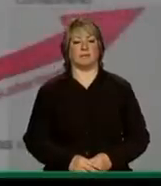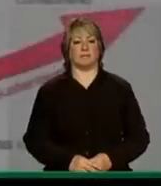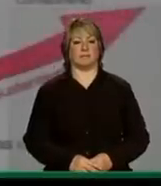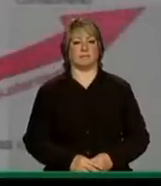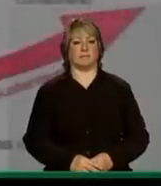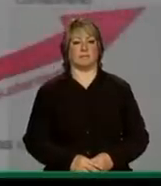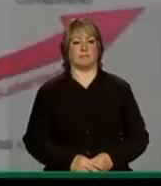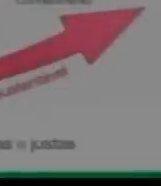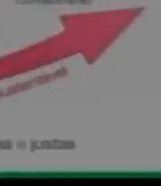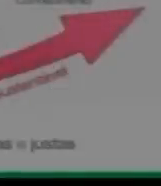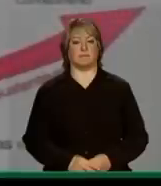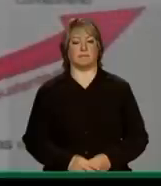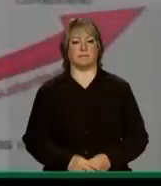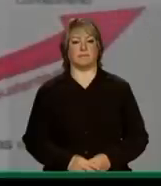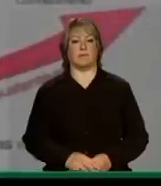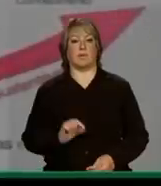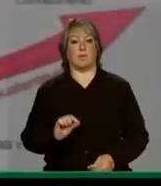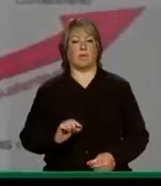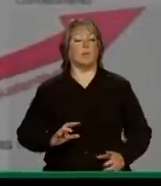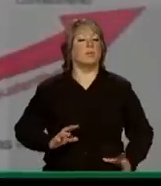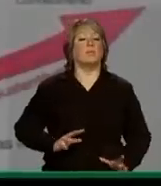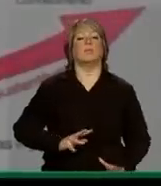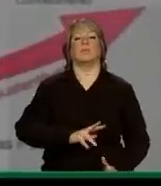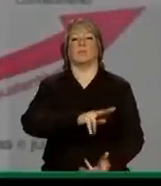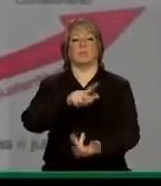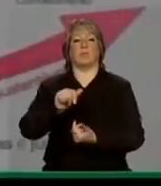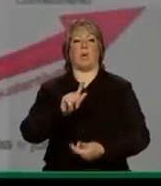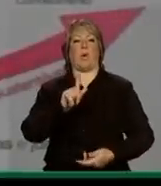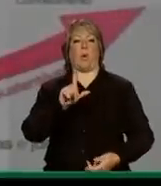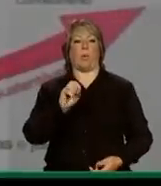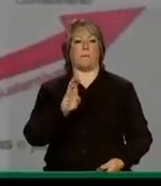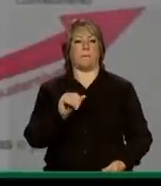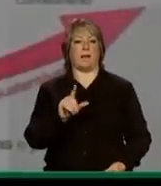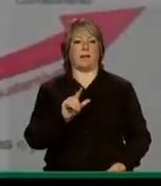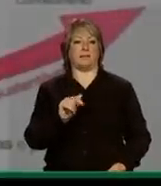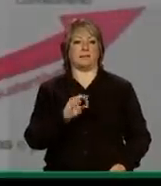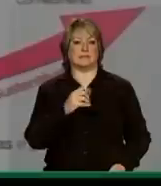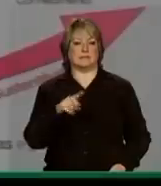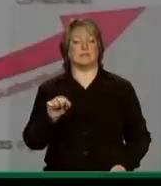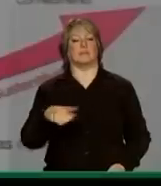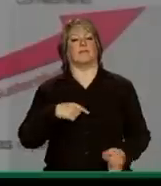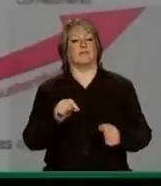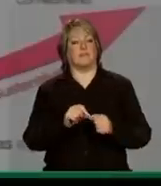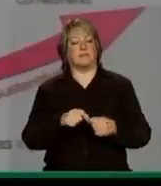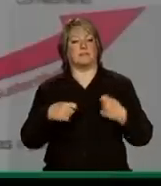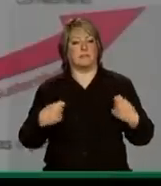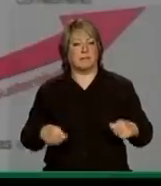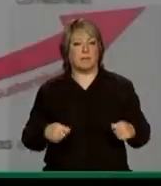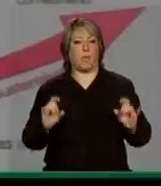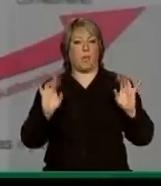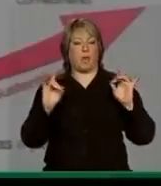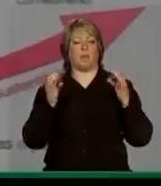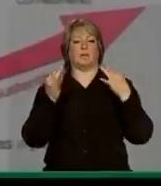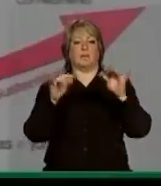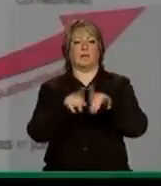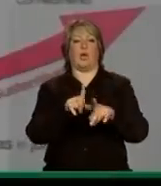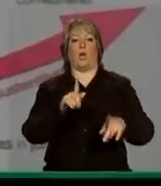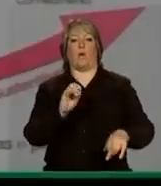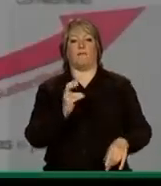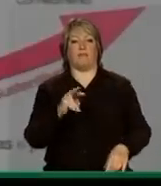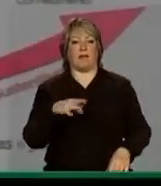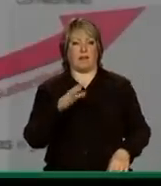é o a globalização hoje ex qualidade produtividade inovação tecnologia e governança Tá certo